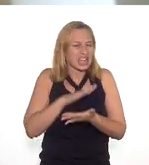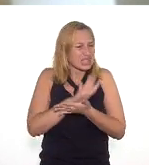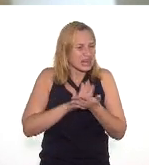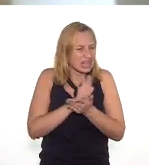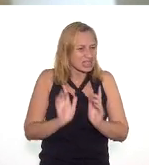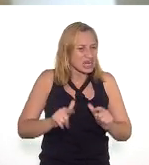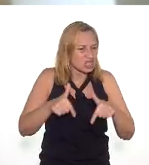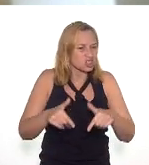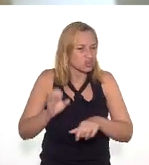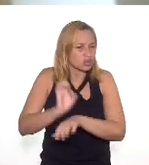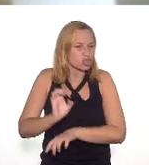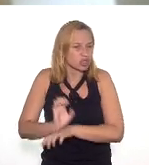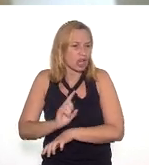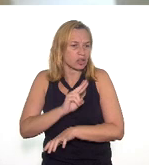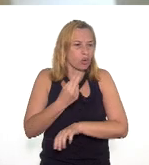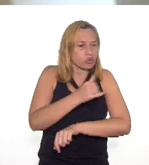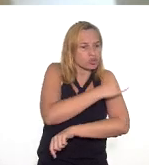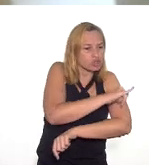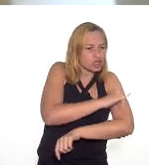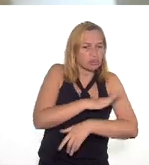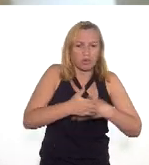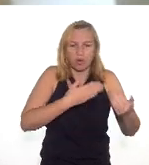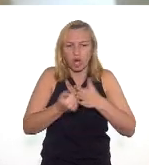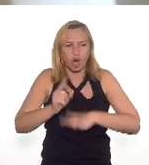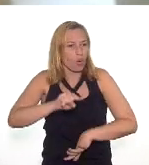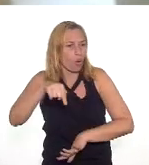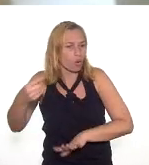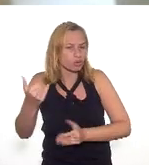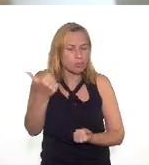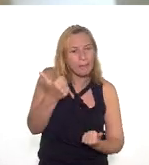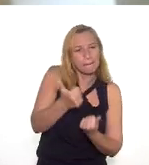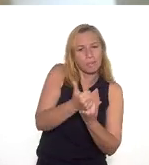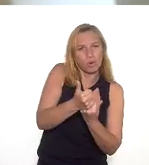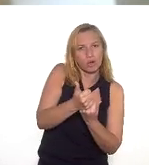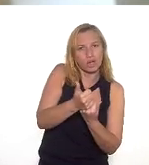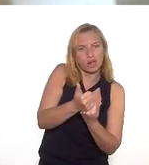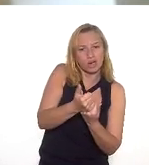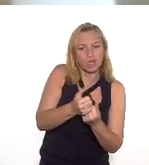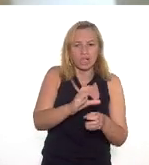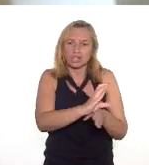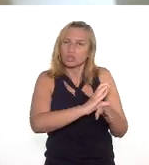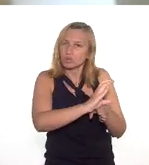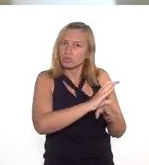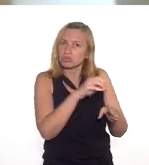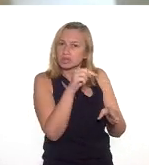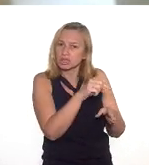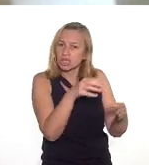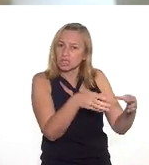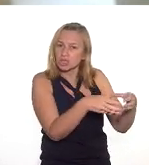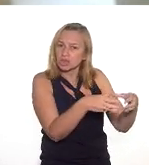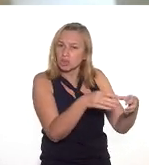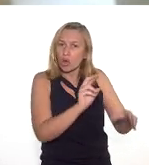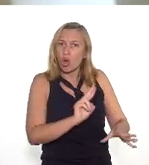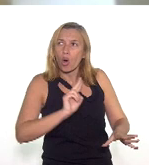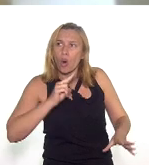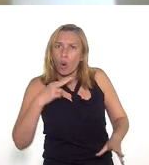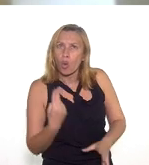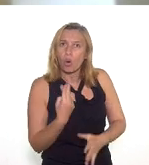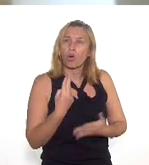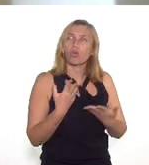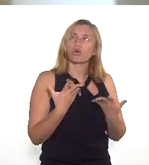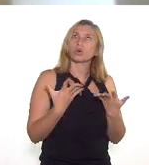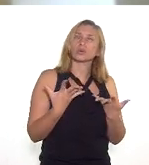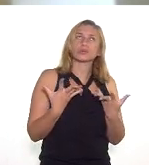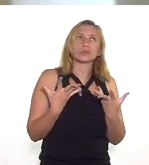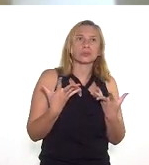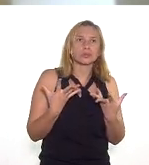ou de qualquer outro para apoiar esse conselho ou para, vamos dizer